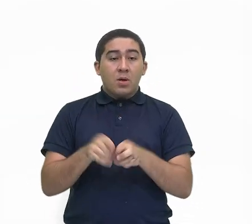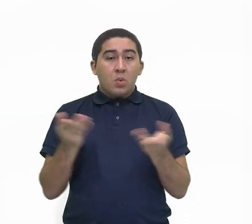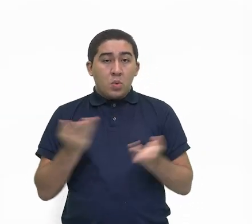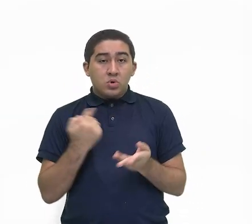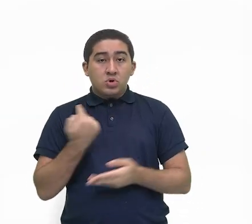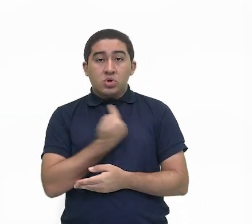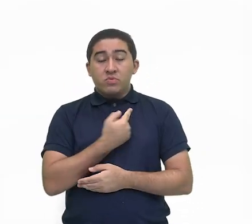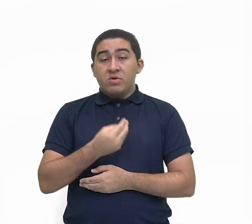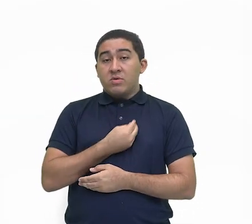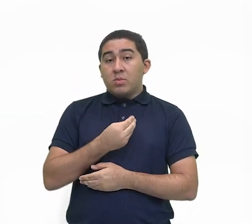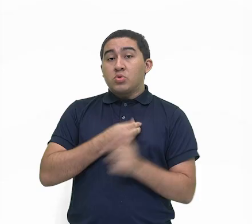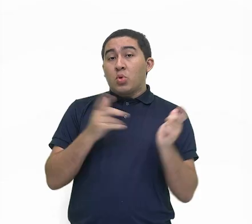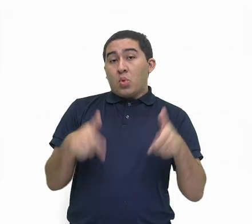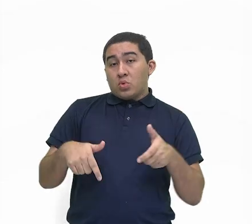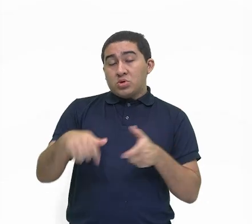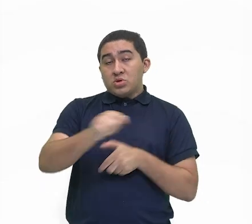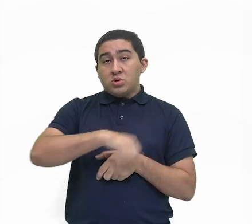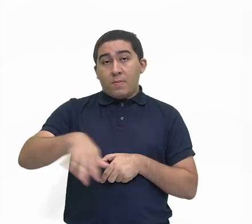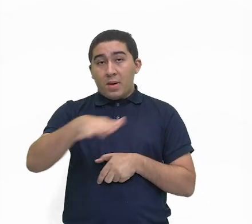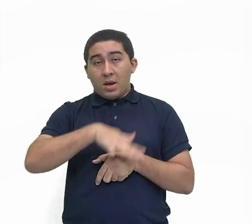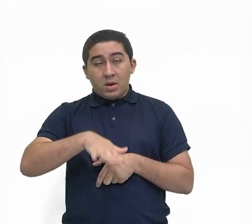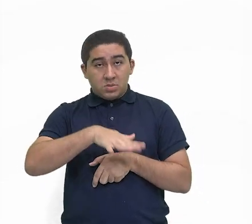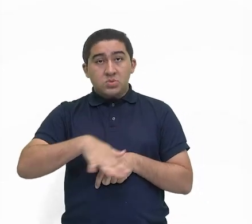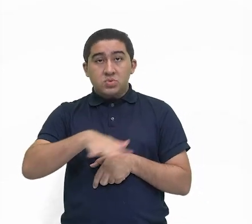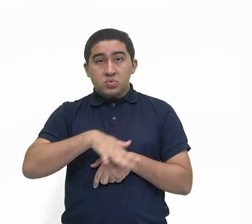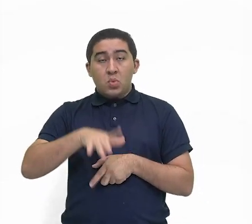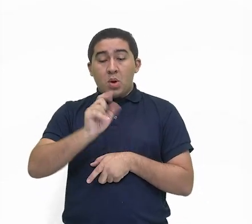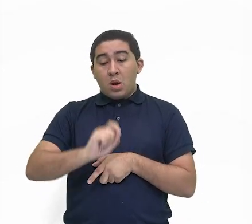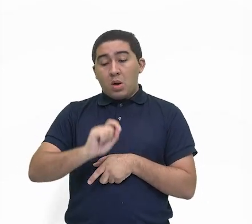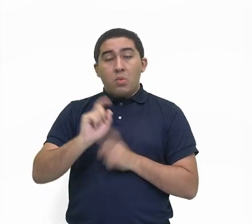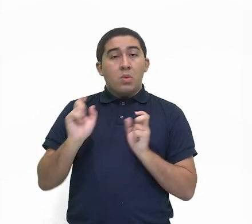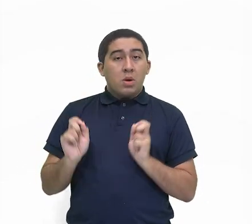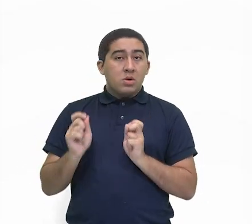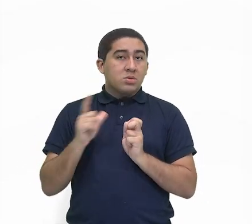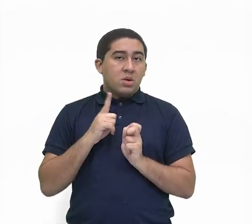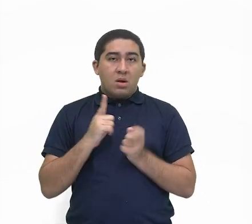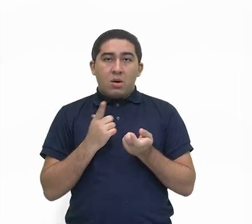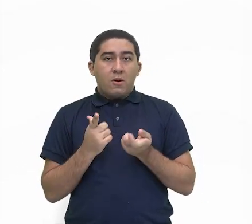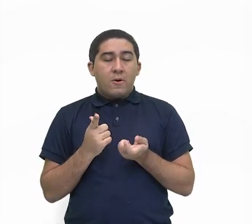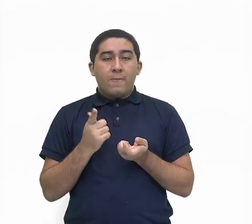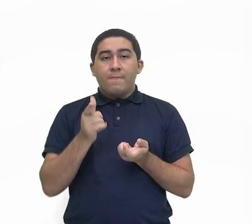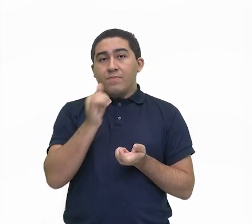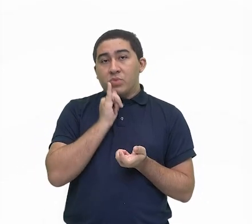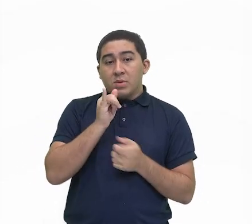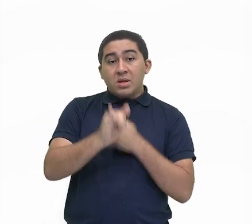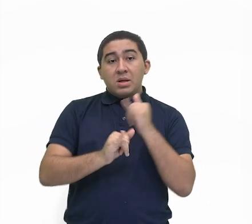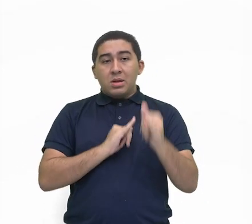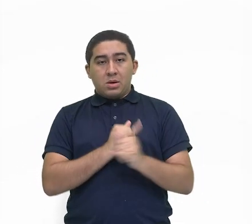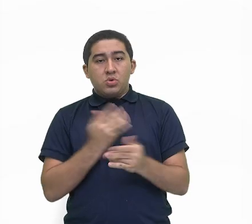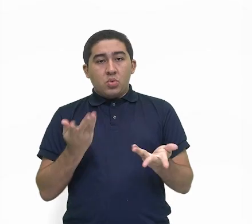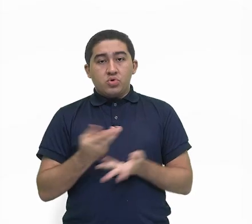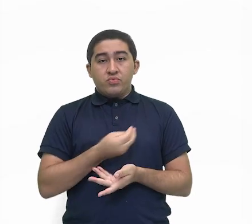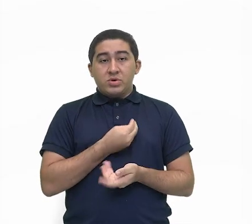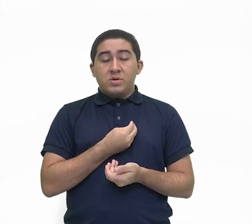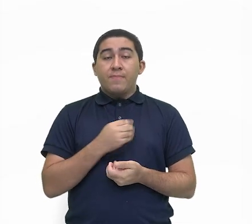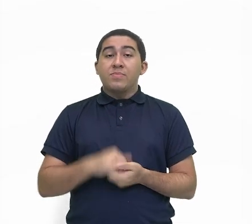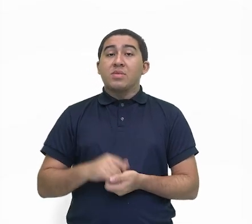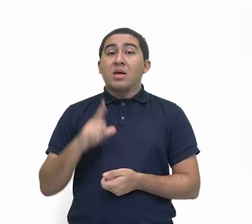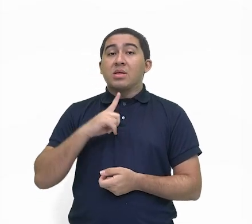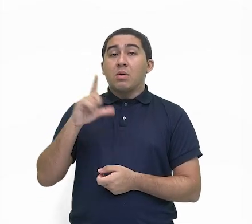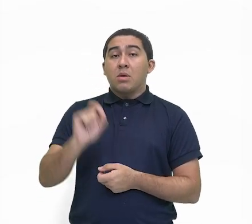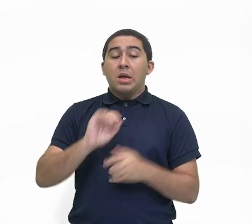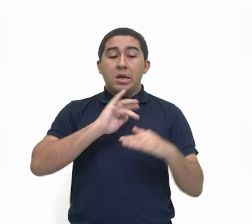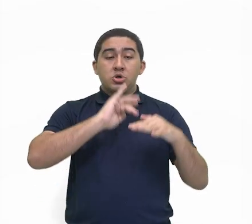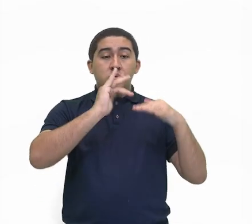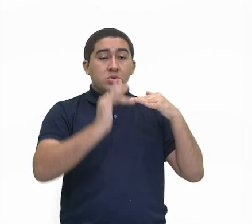né, na era digital. Então, como é que a gente pode pensar nesse engajamento? Vamos ver aqui, ó. Então, nós temos as redes sociais